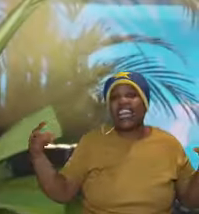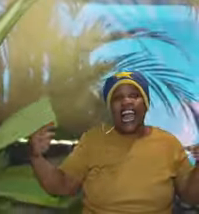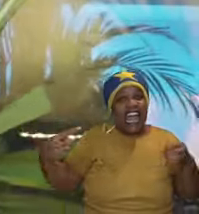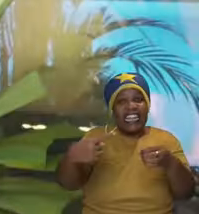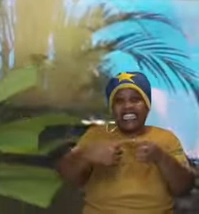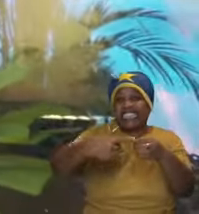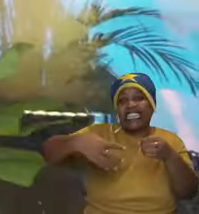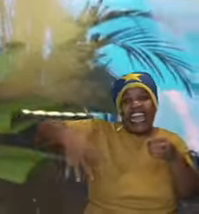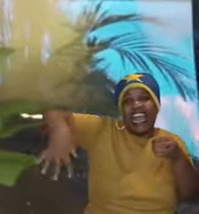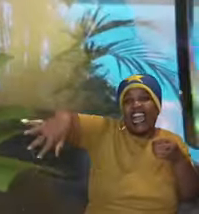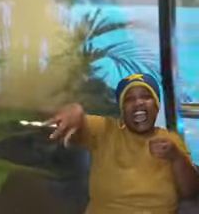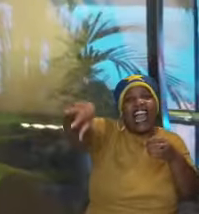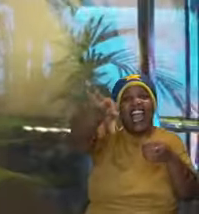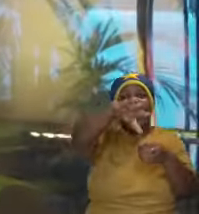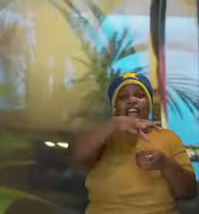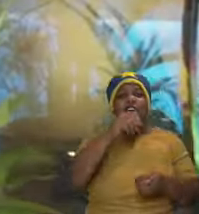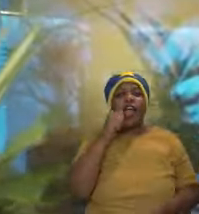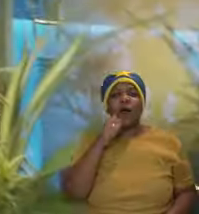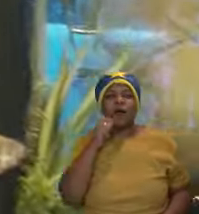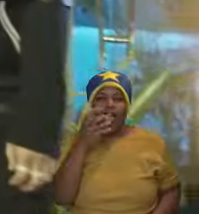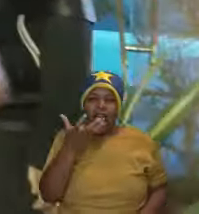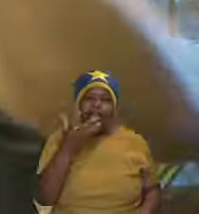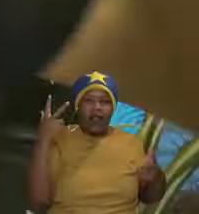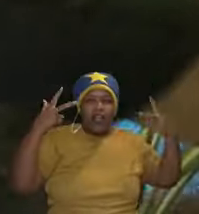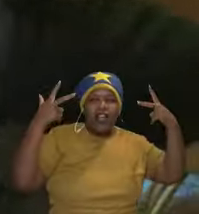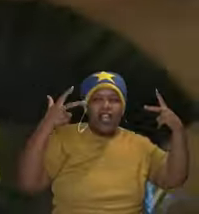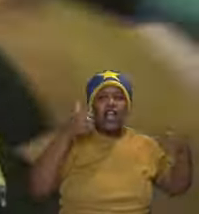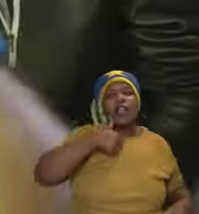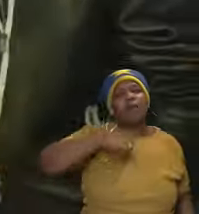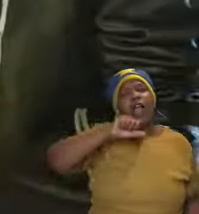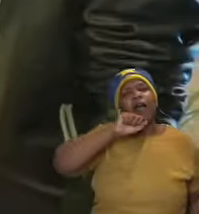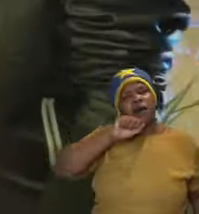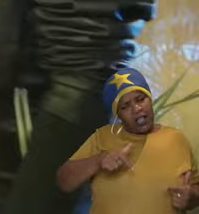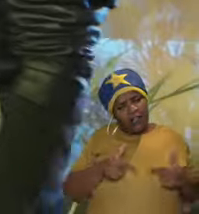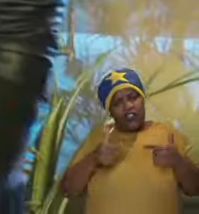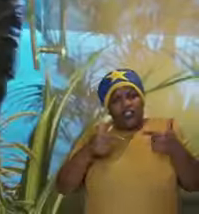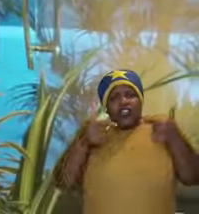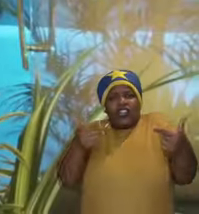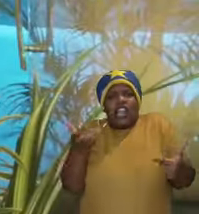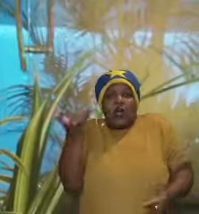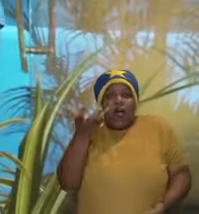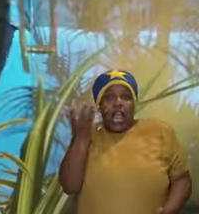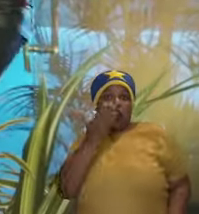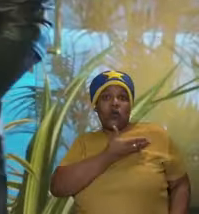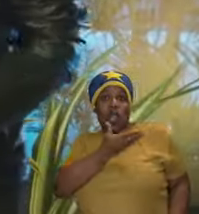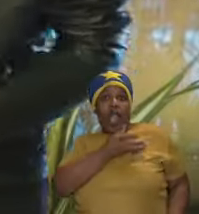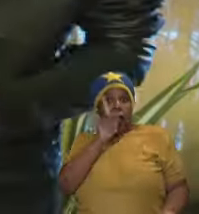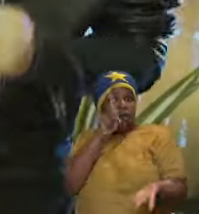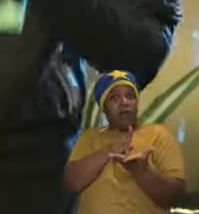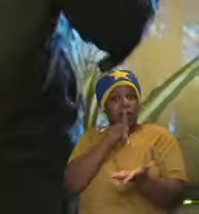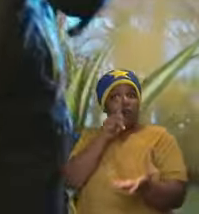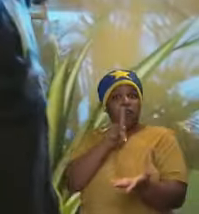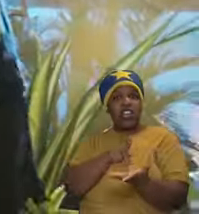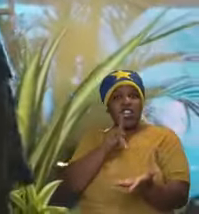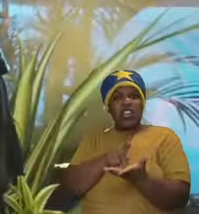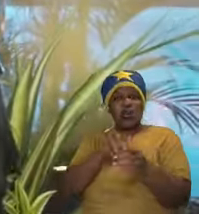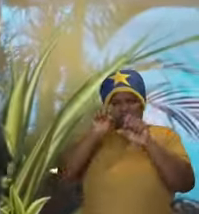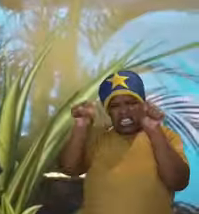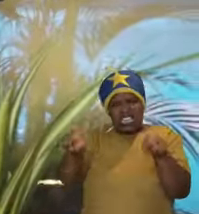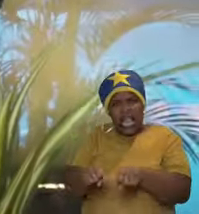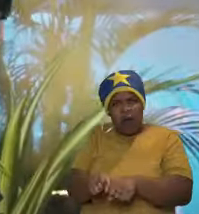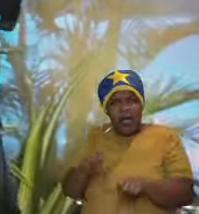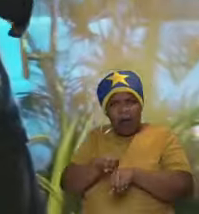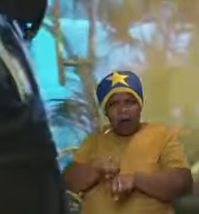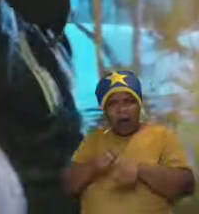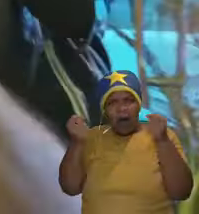prazer porque a dona quer meu frevo. Minha mãe, minha sorte, eu quero os verdadeiros. E o sistema, minha morte. A meus irmãos,